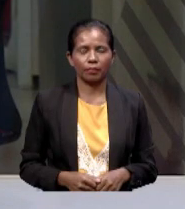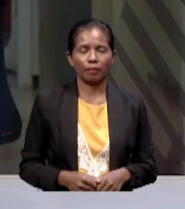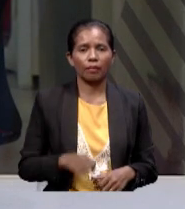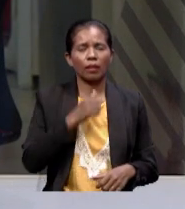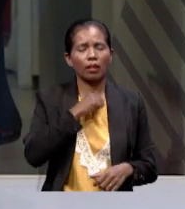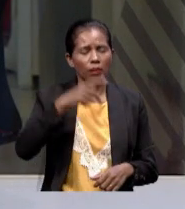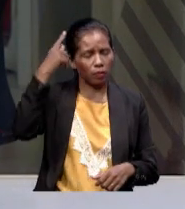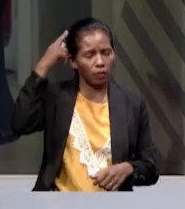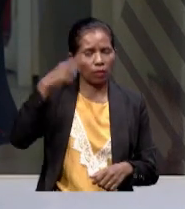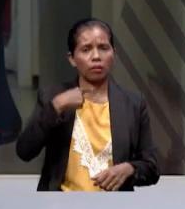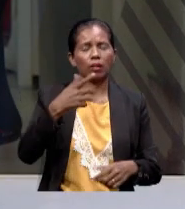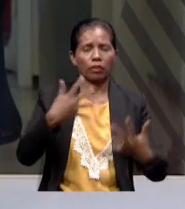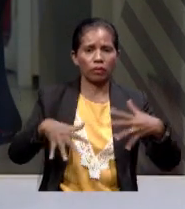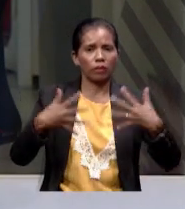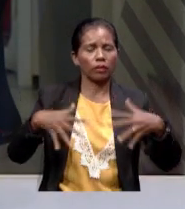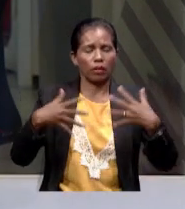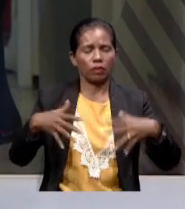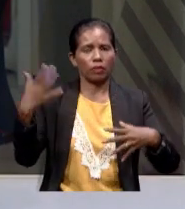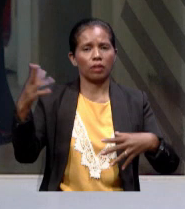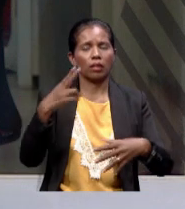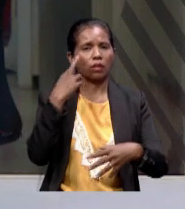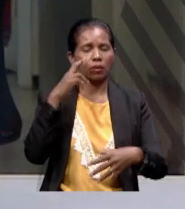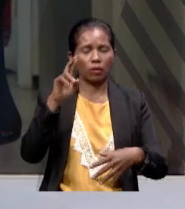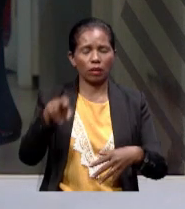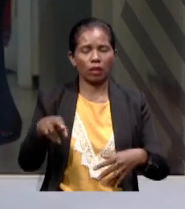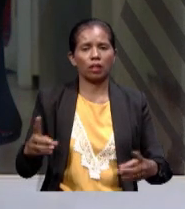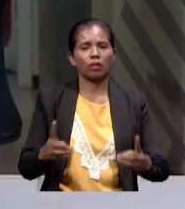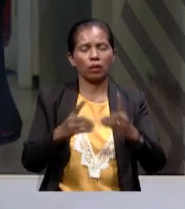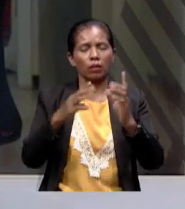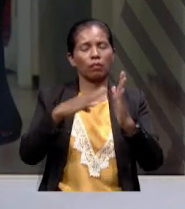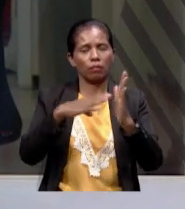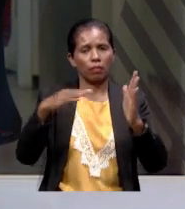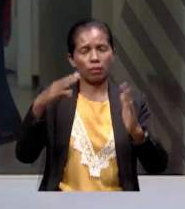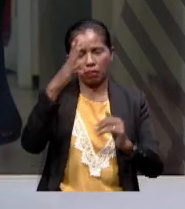Apa teteng funi Ucrania hane sang krimi kontra maromak na humanidade?